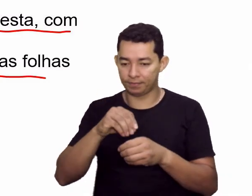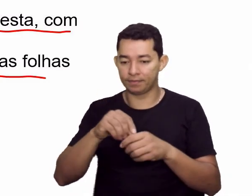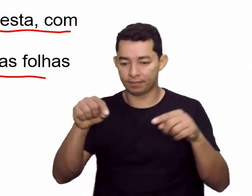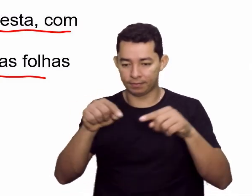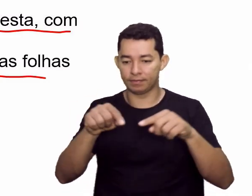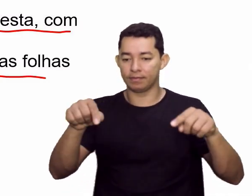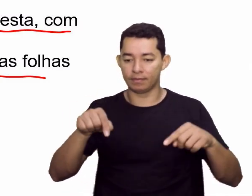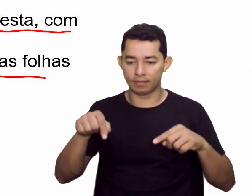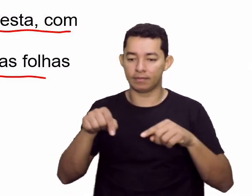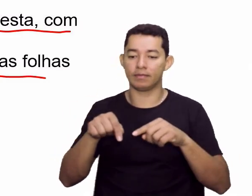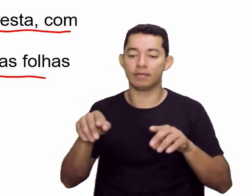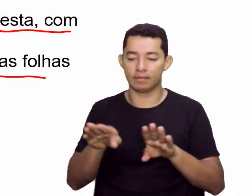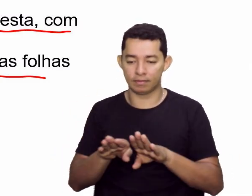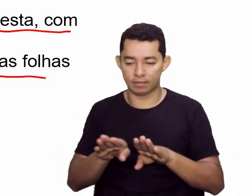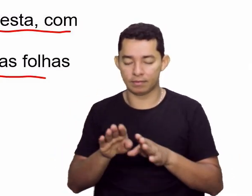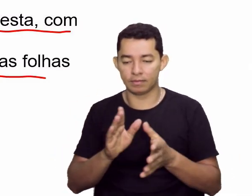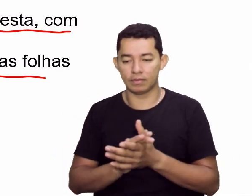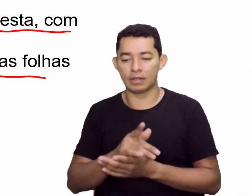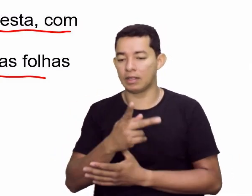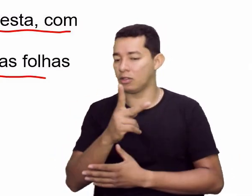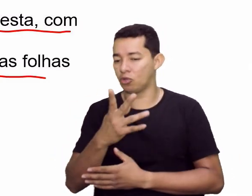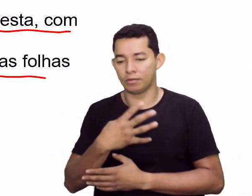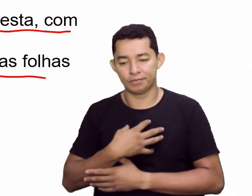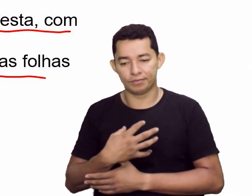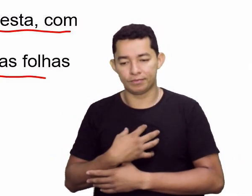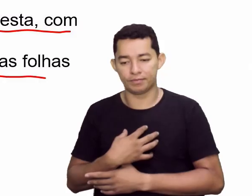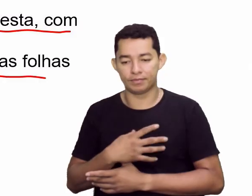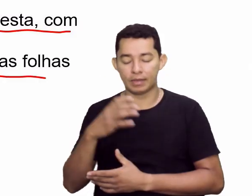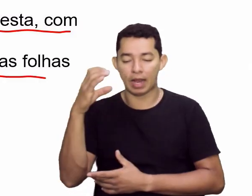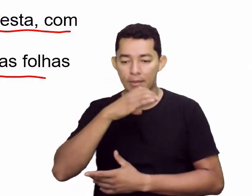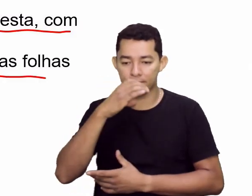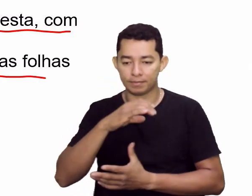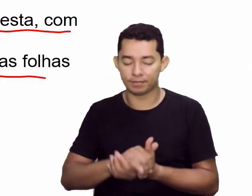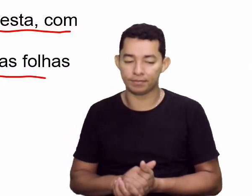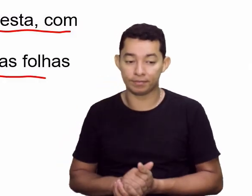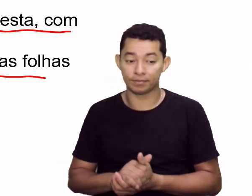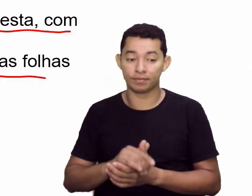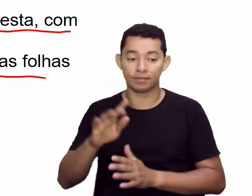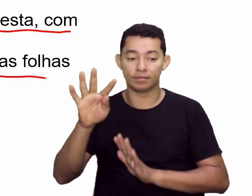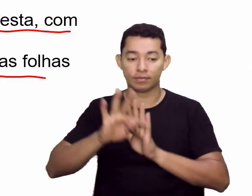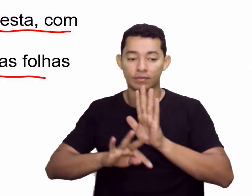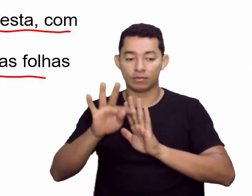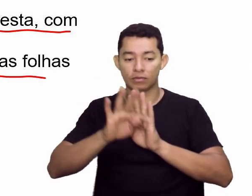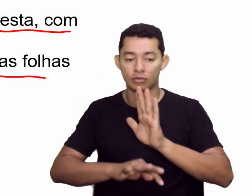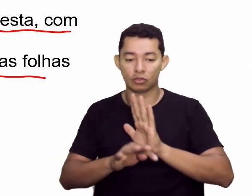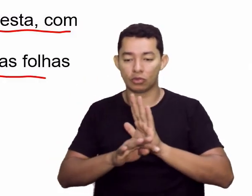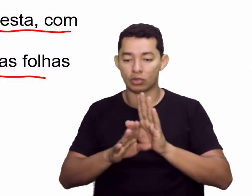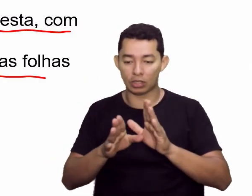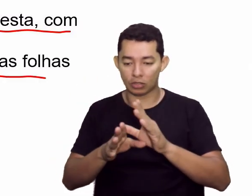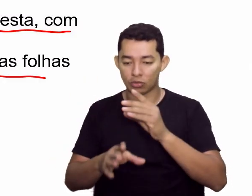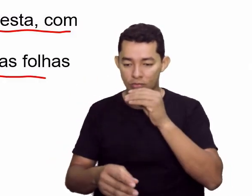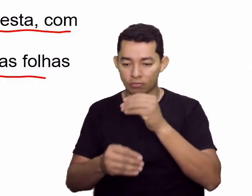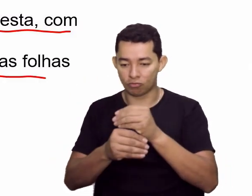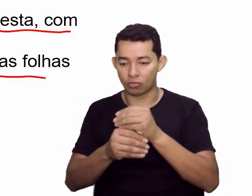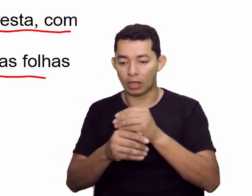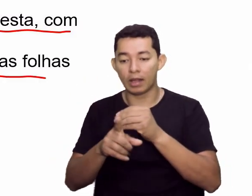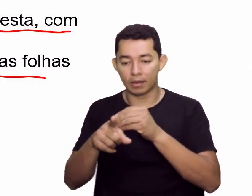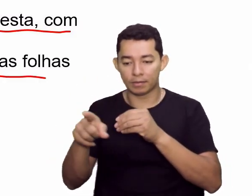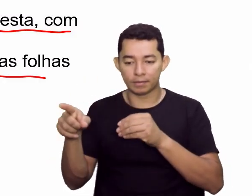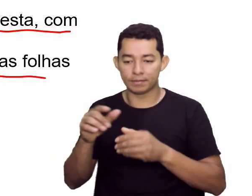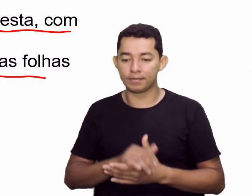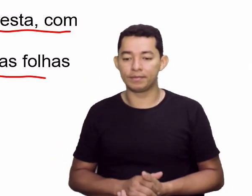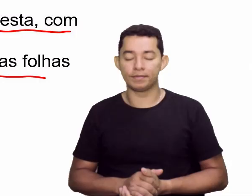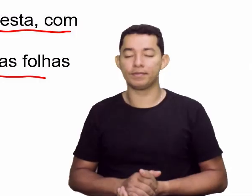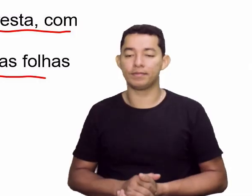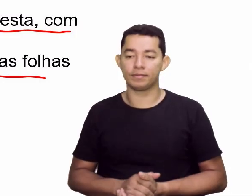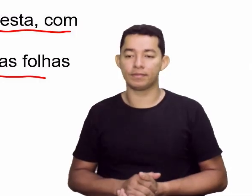tá? E de maneira rápida. E o texto tá aí colocado para vocês em anexo, tá bom?